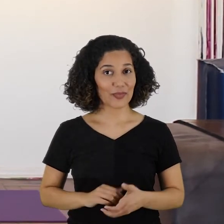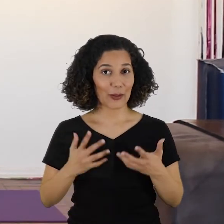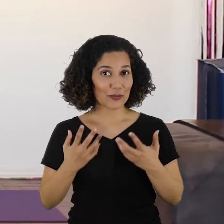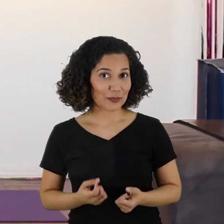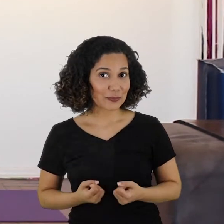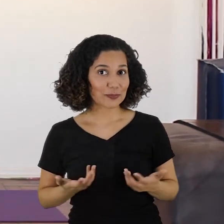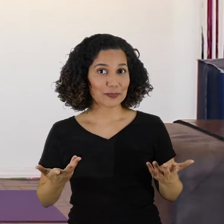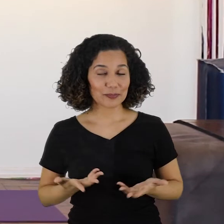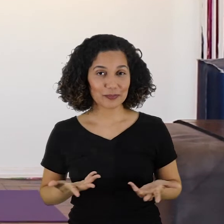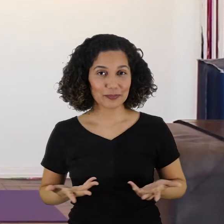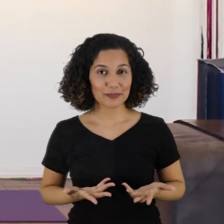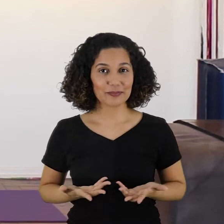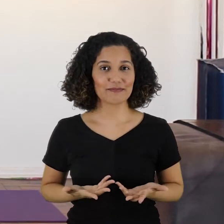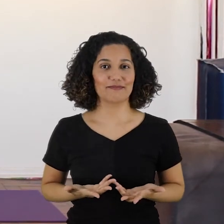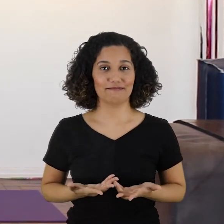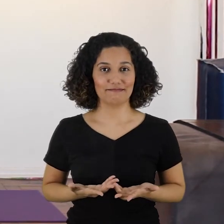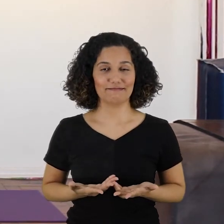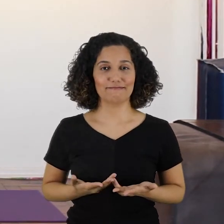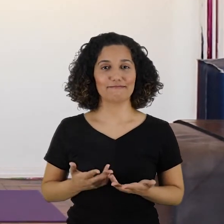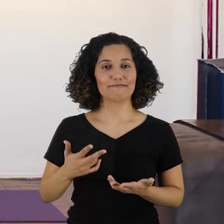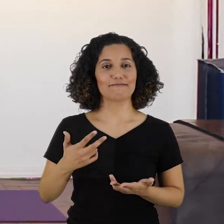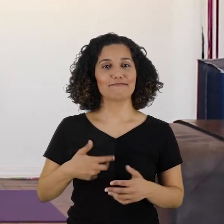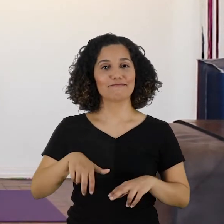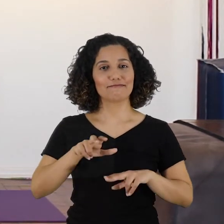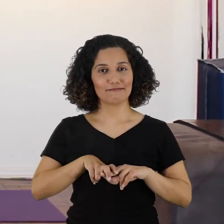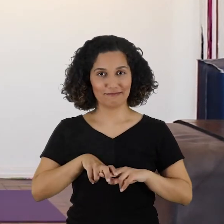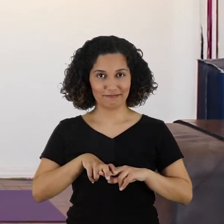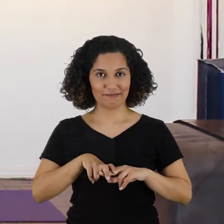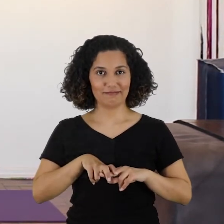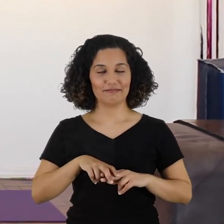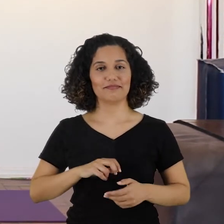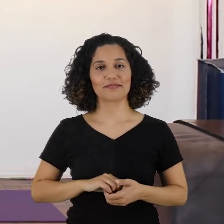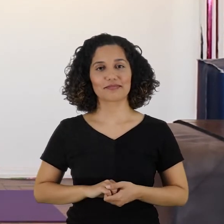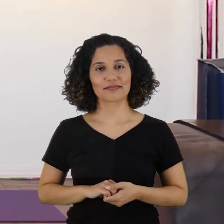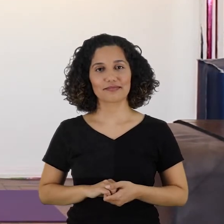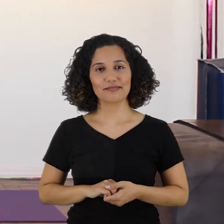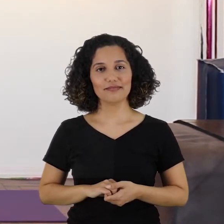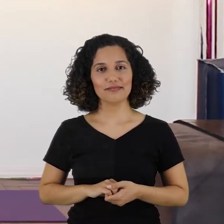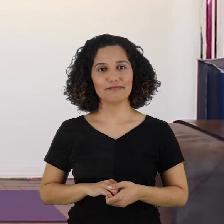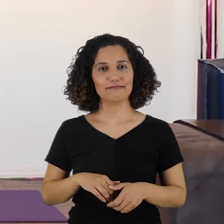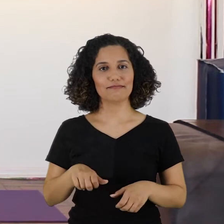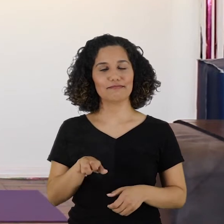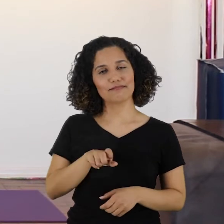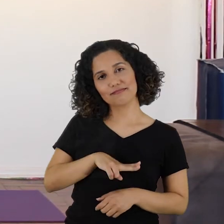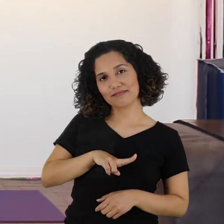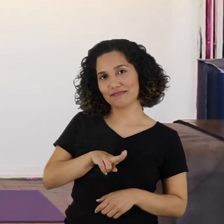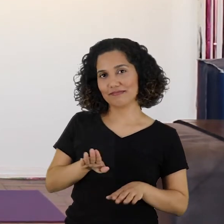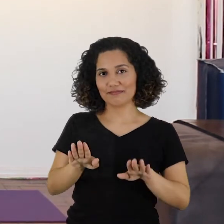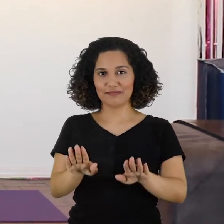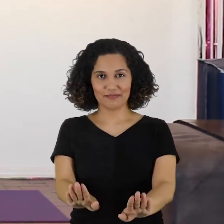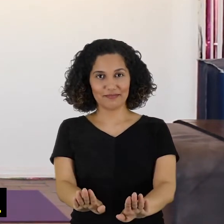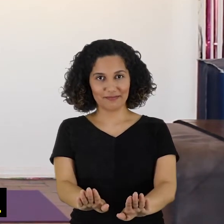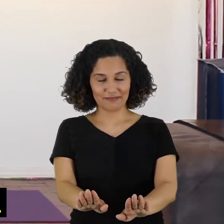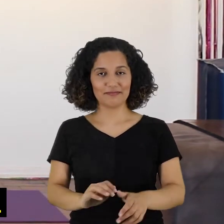Então vamos lá, gente. Agora a gente vai sentar, tá? Senta, estica as